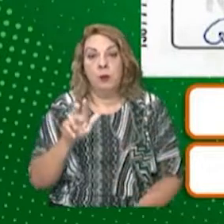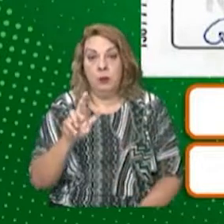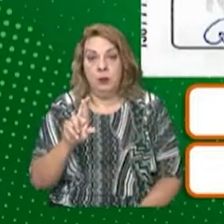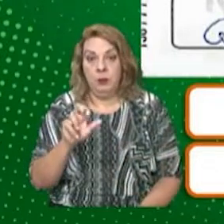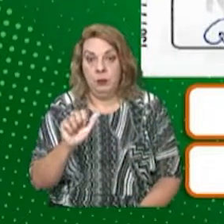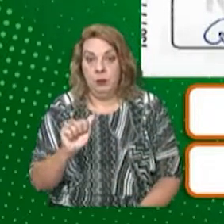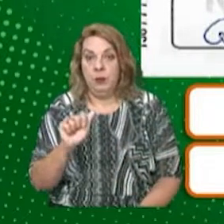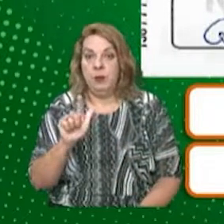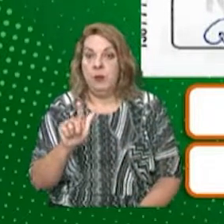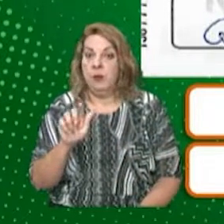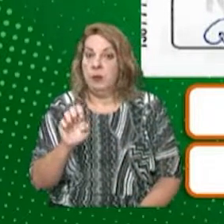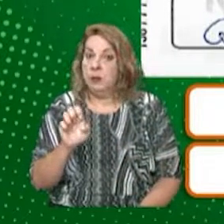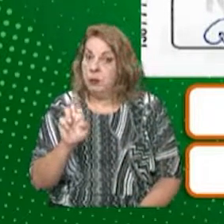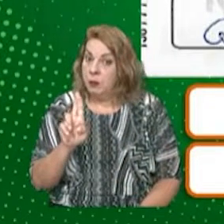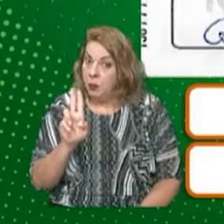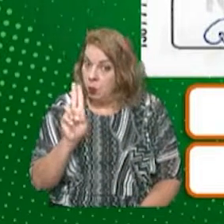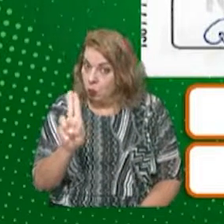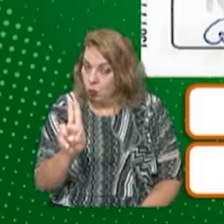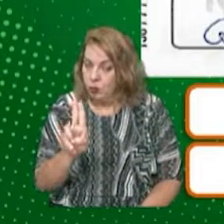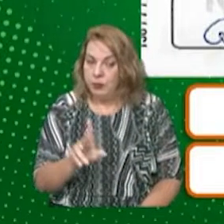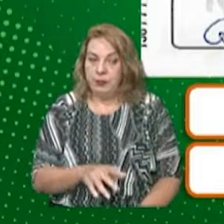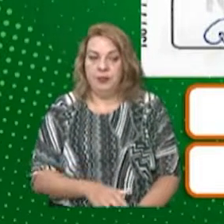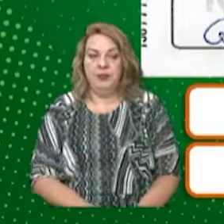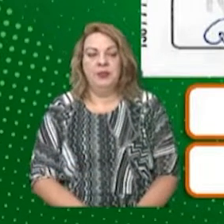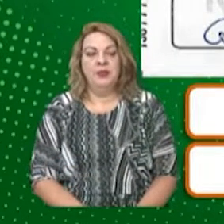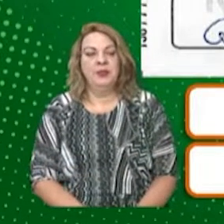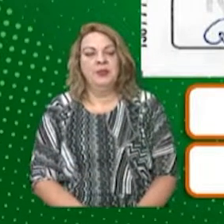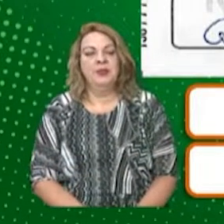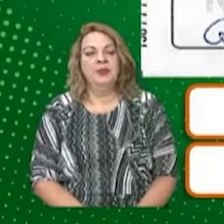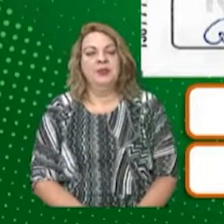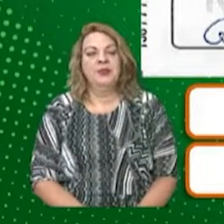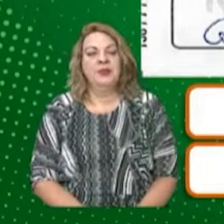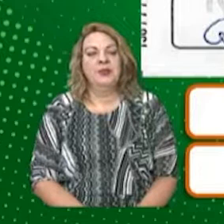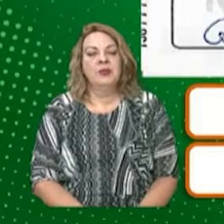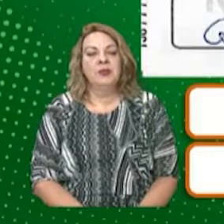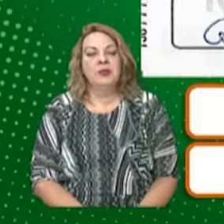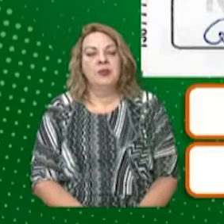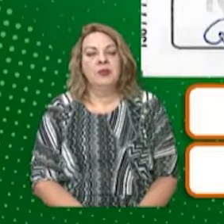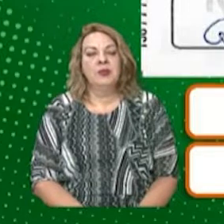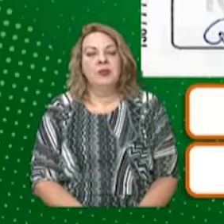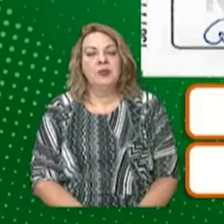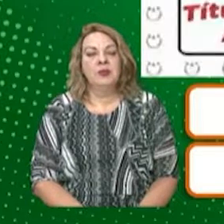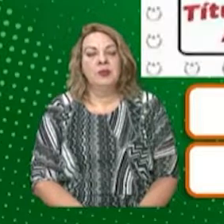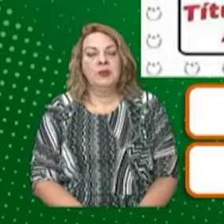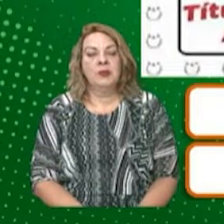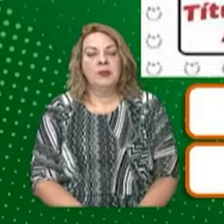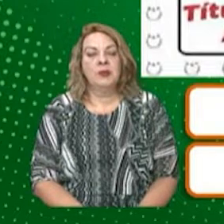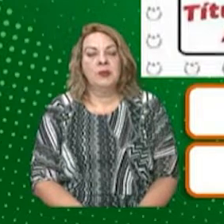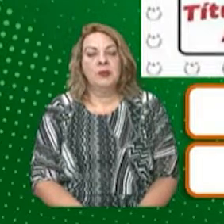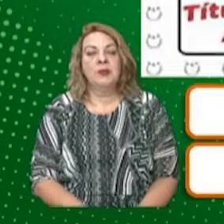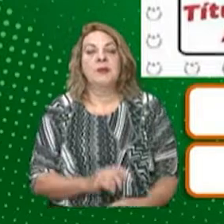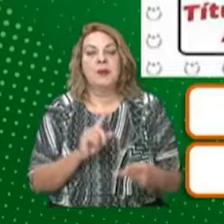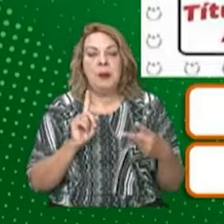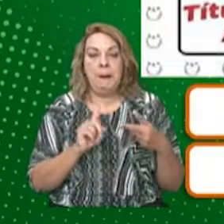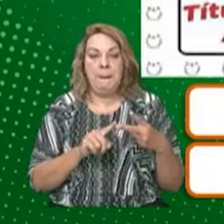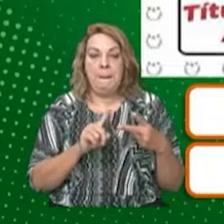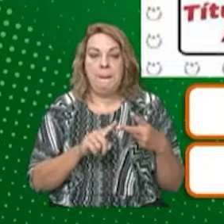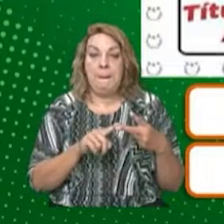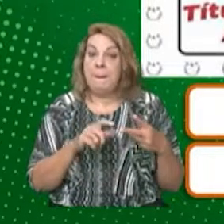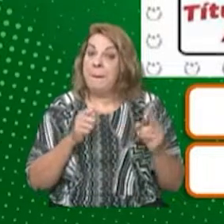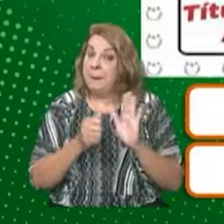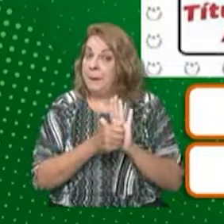no Gás do Ponto. Ponto credenciado Caju Cap da Regional Atalaia. Seguindo aí a turma que foi contemplada, temos